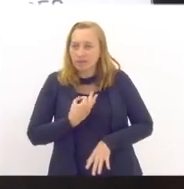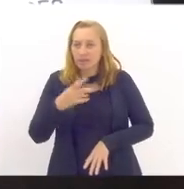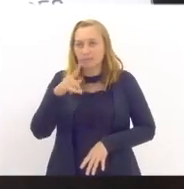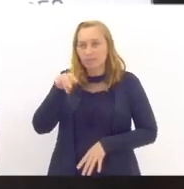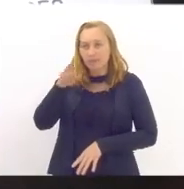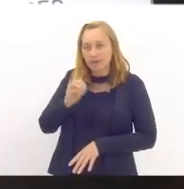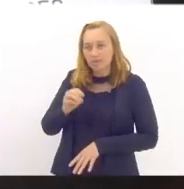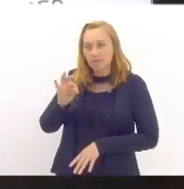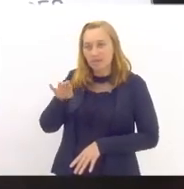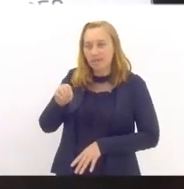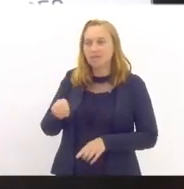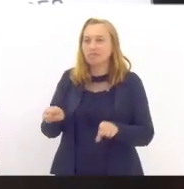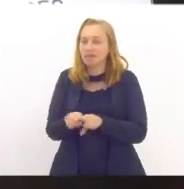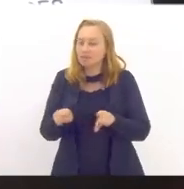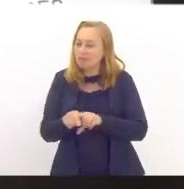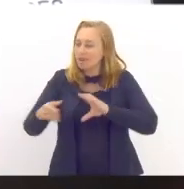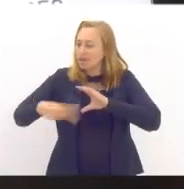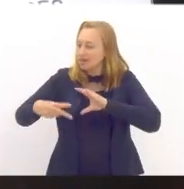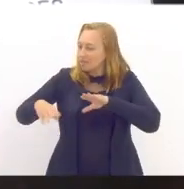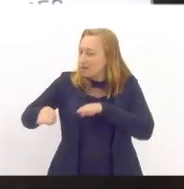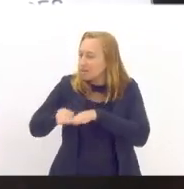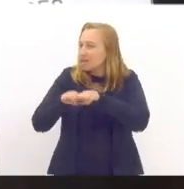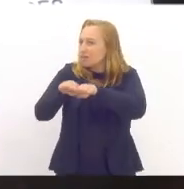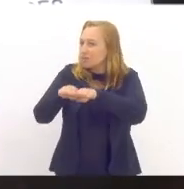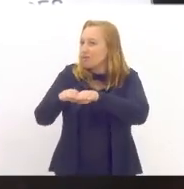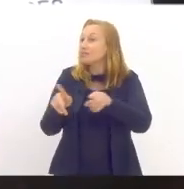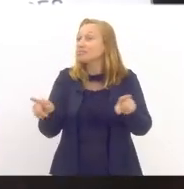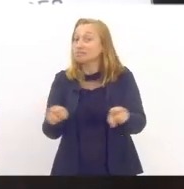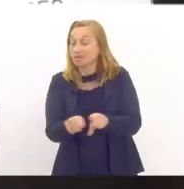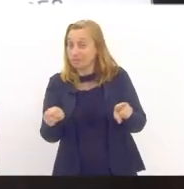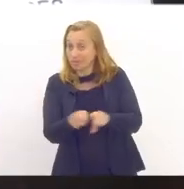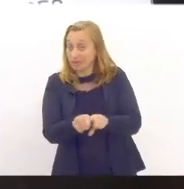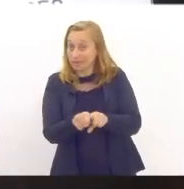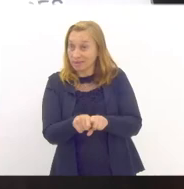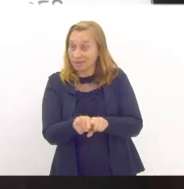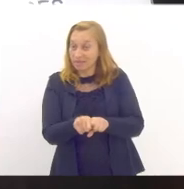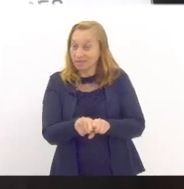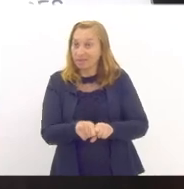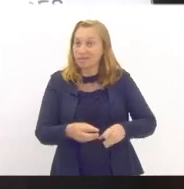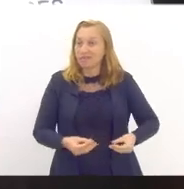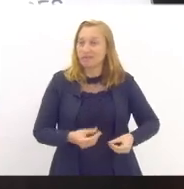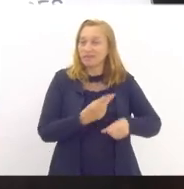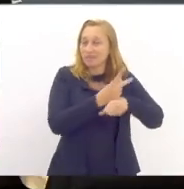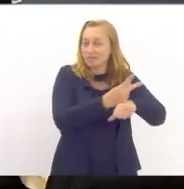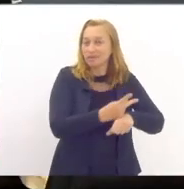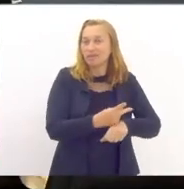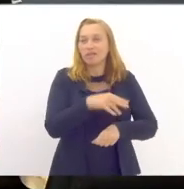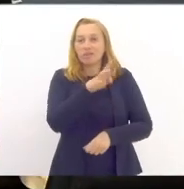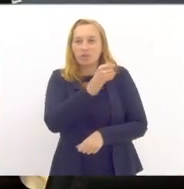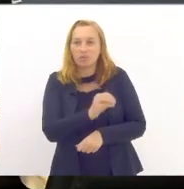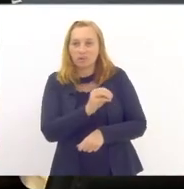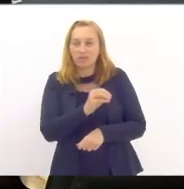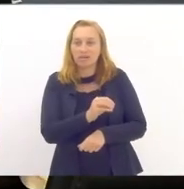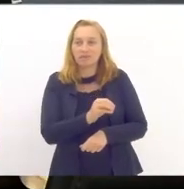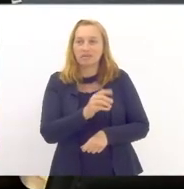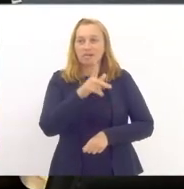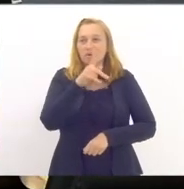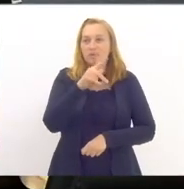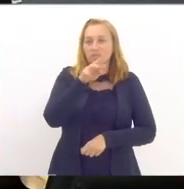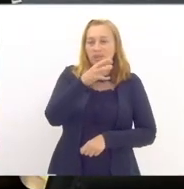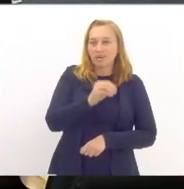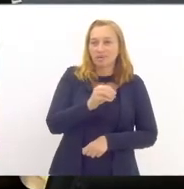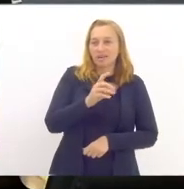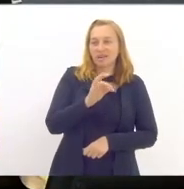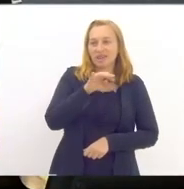gente também, a Câmara, também ficar no mesmo patamar, dando a ele, ao Pedro, a medalha Pedro Ernesto, que